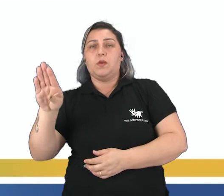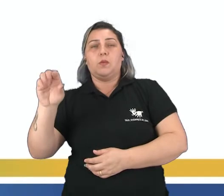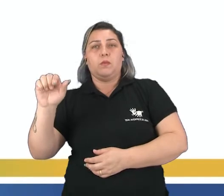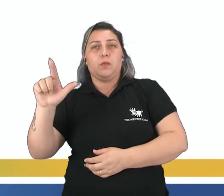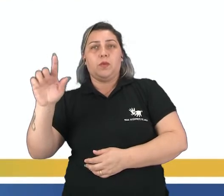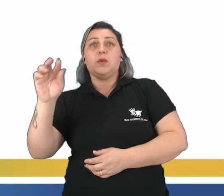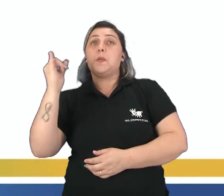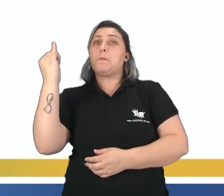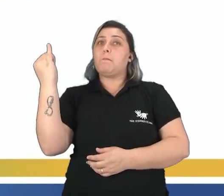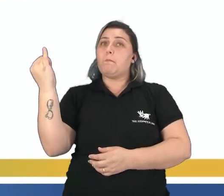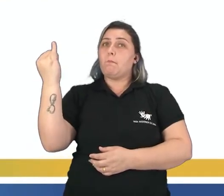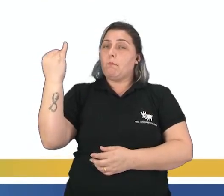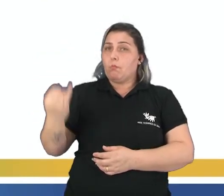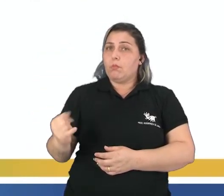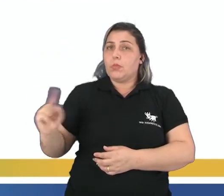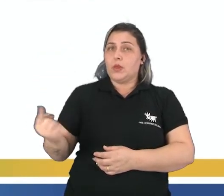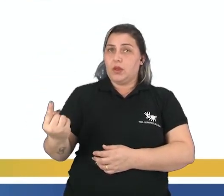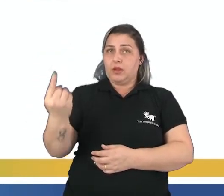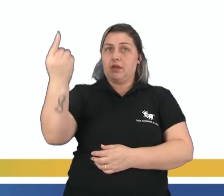é